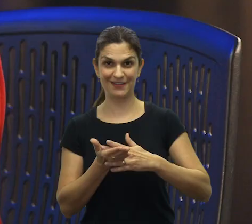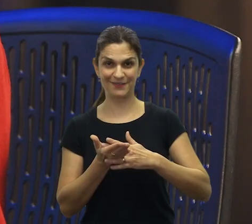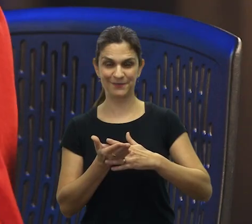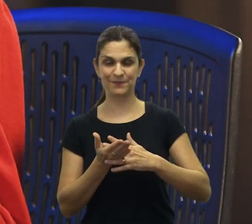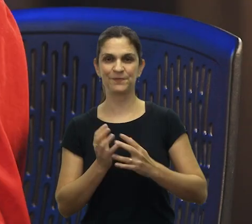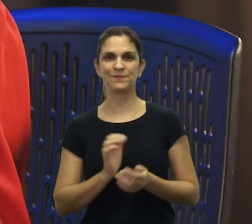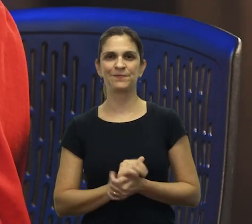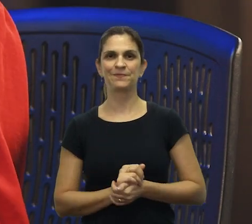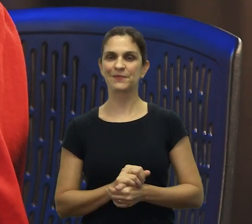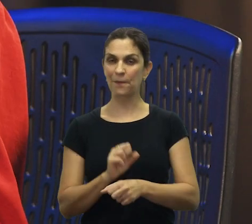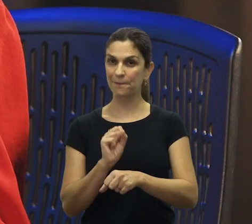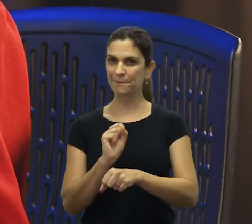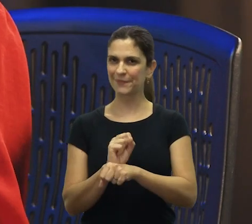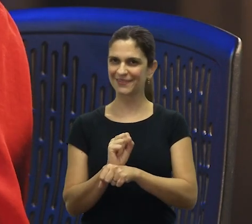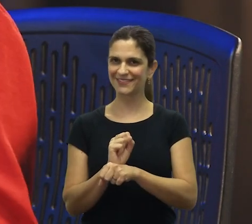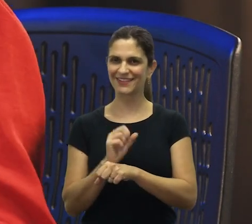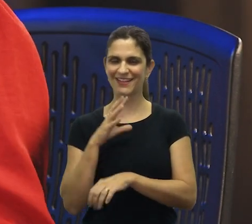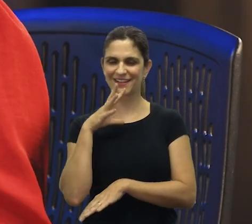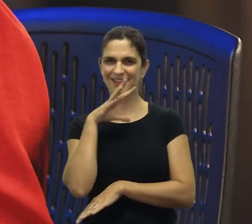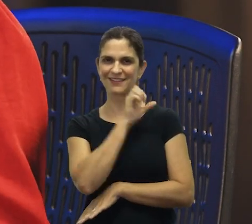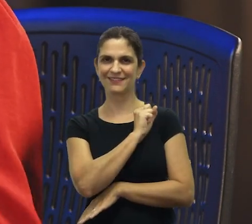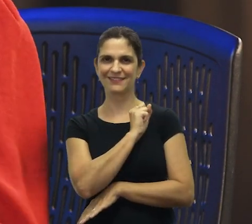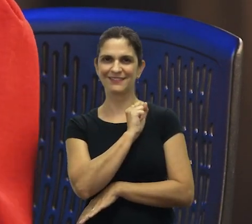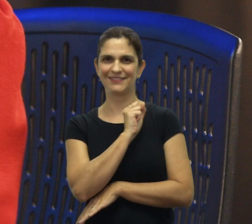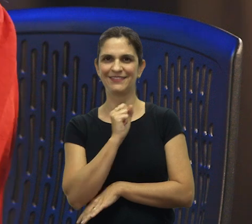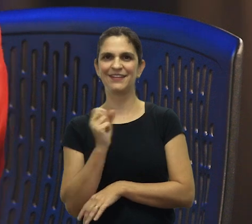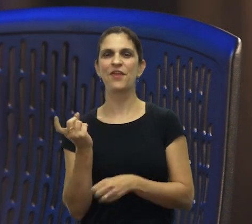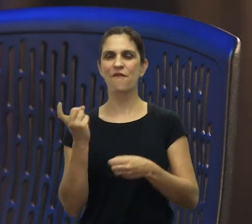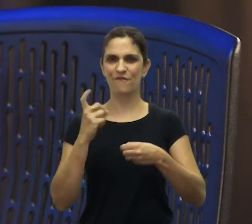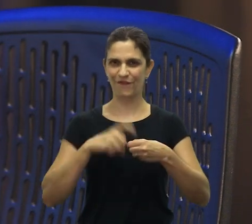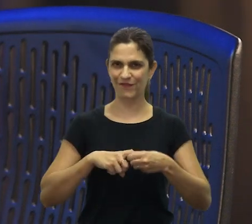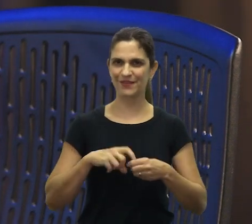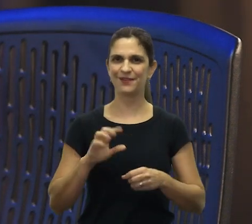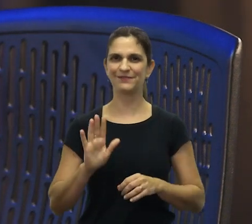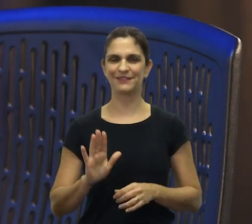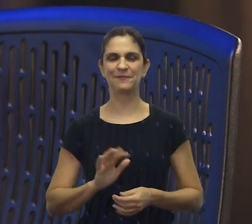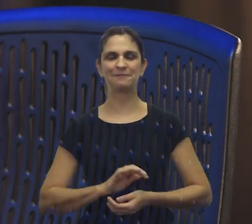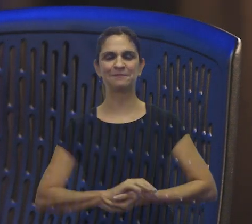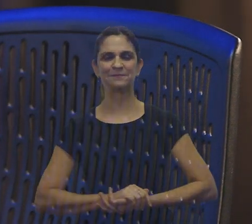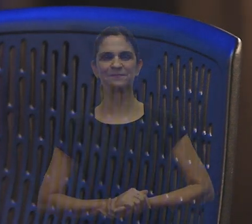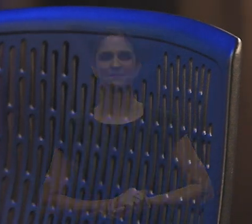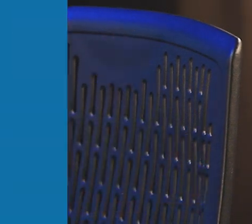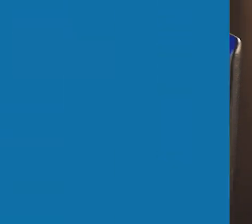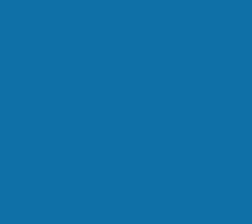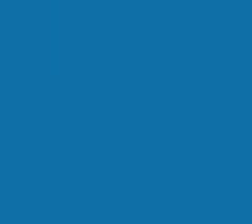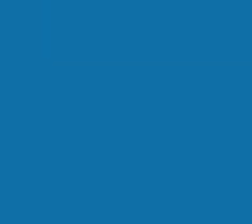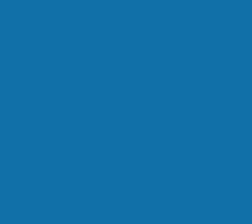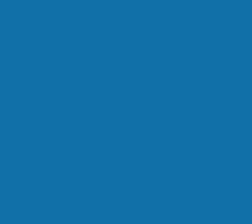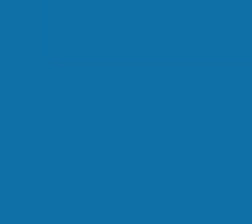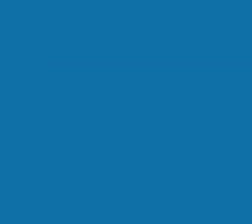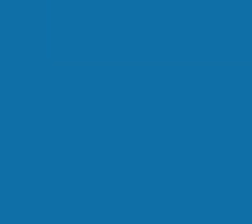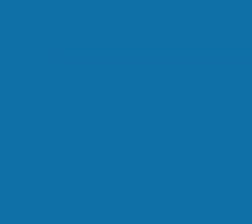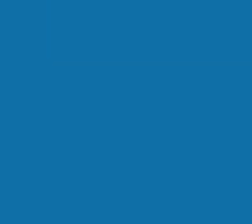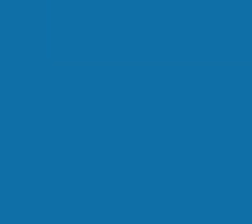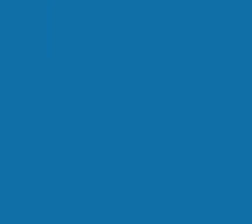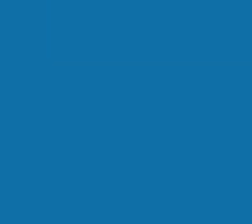intervalo. Nós vamos agora dar uma pausa rapidinha e voltamos já. Fica aí.